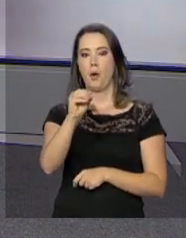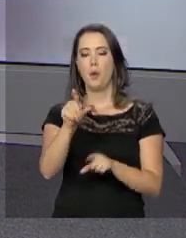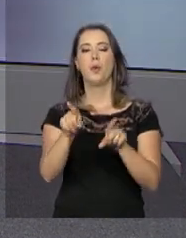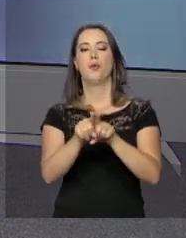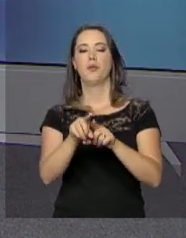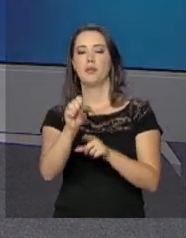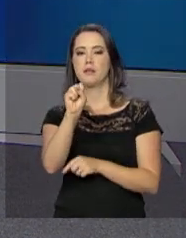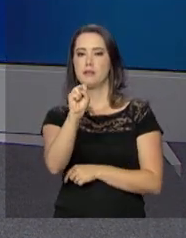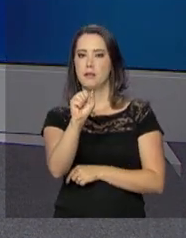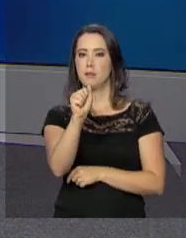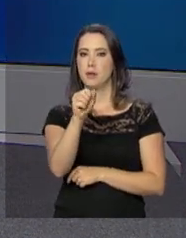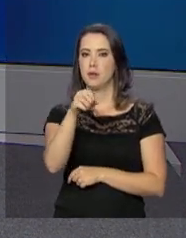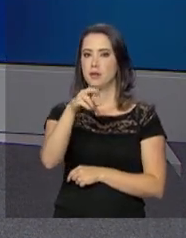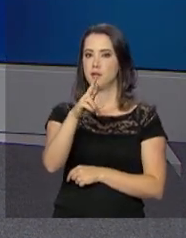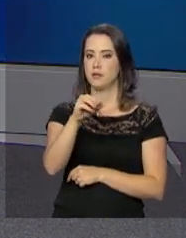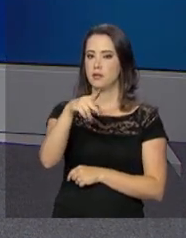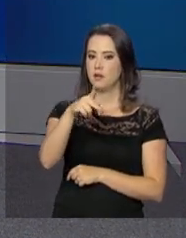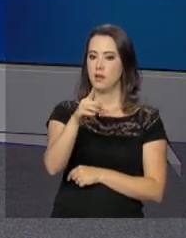na tela.